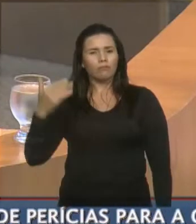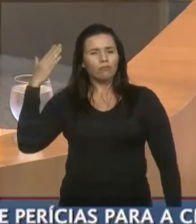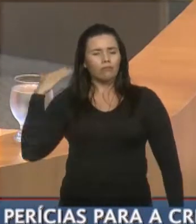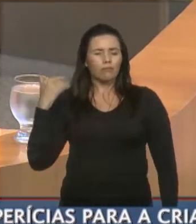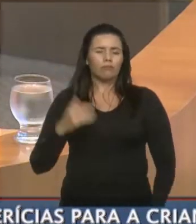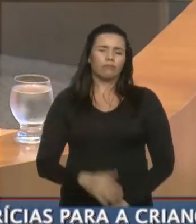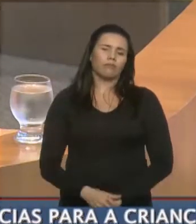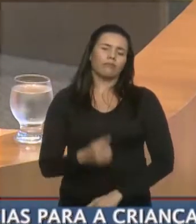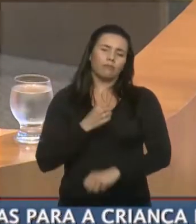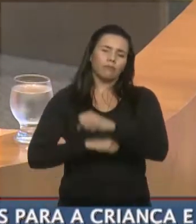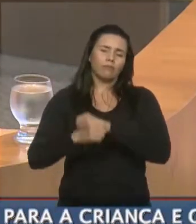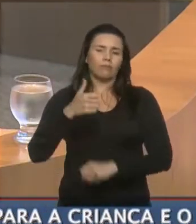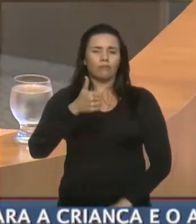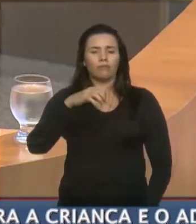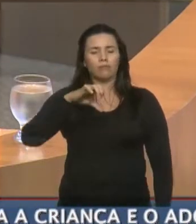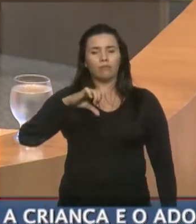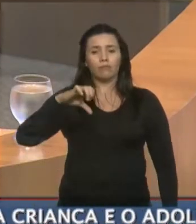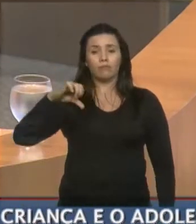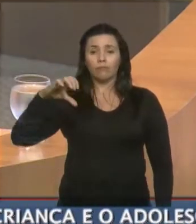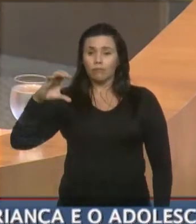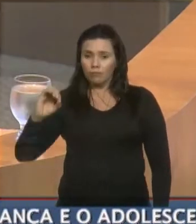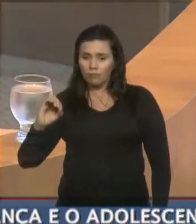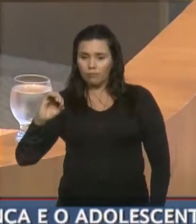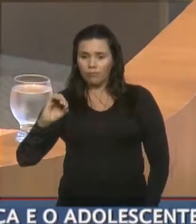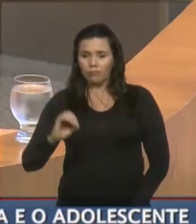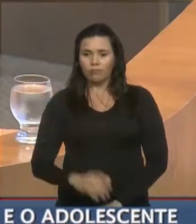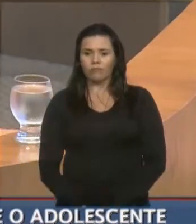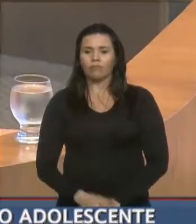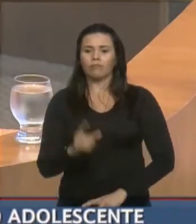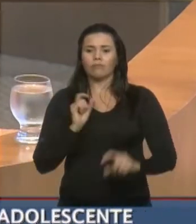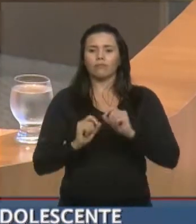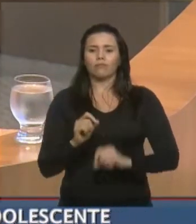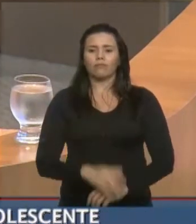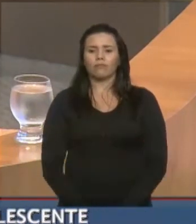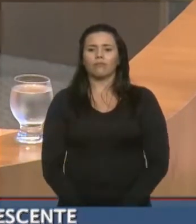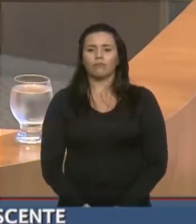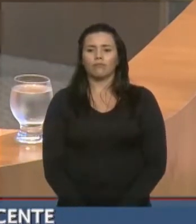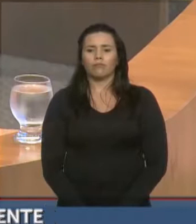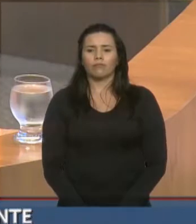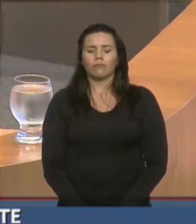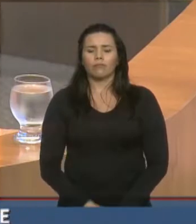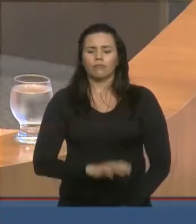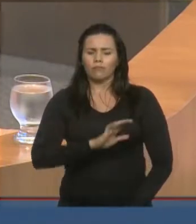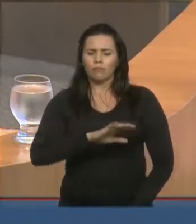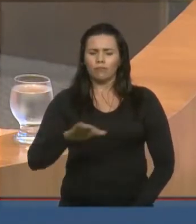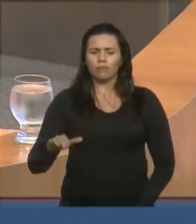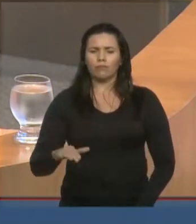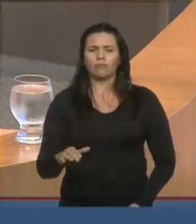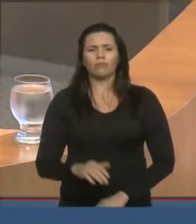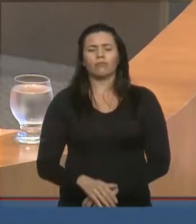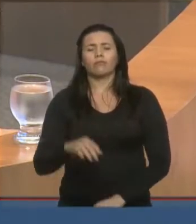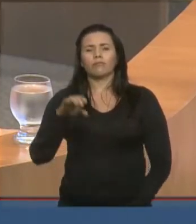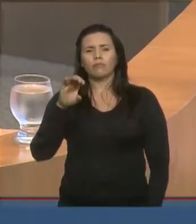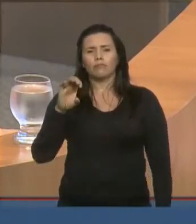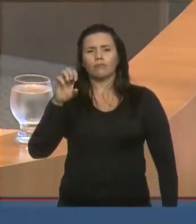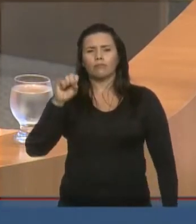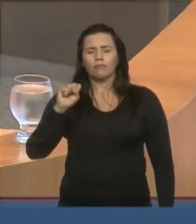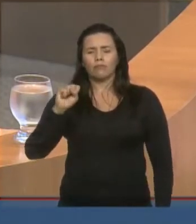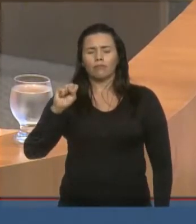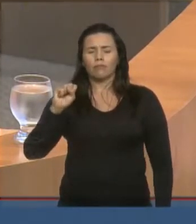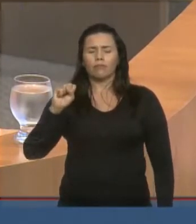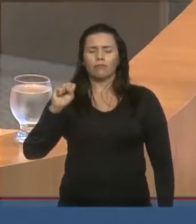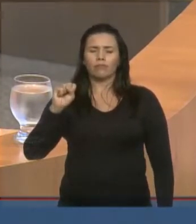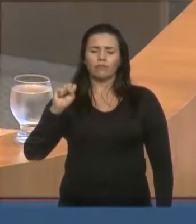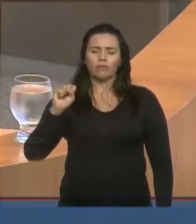2000, que ficou internacionalmente conhecida como o caso dos meninos emasculados do Maranhão. É